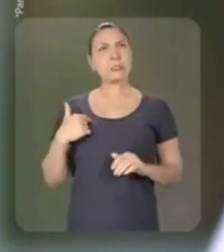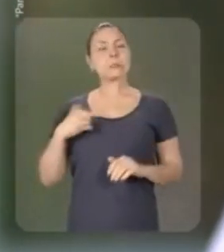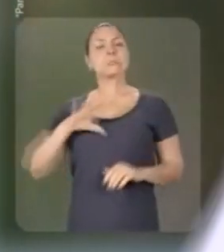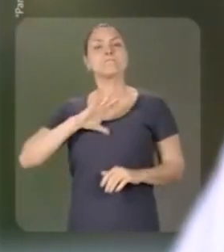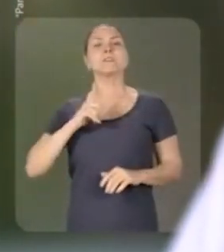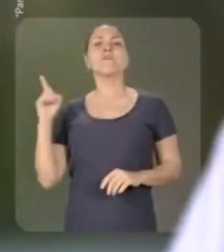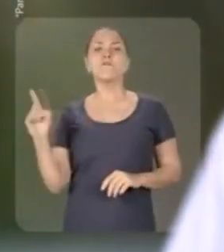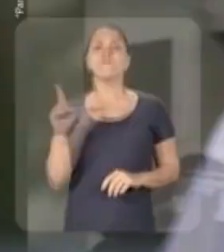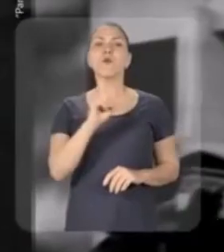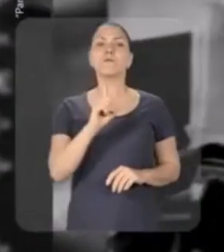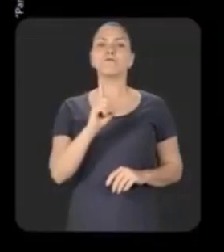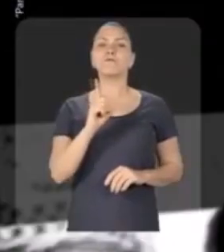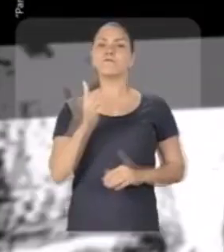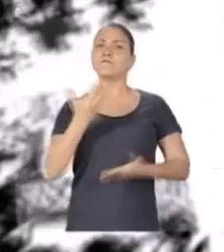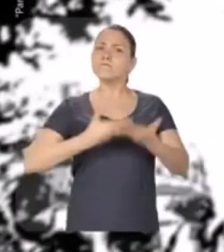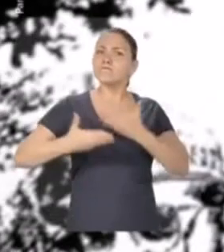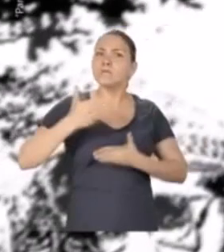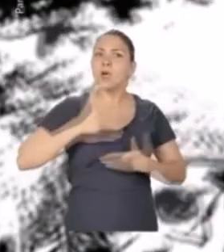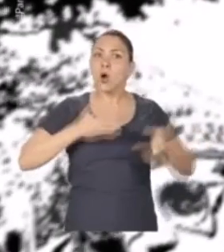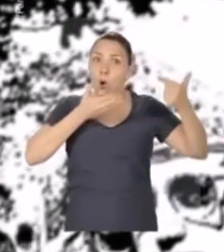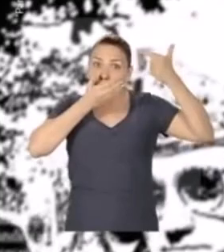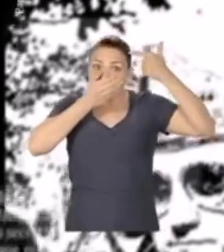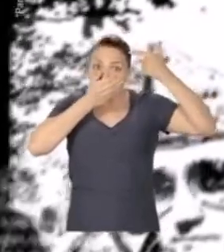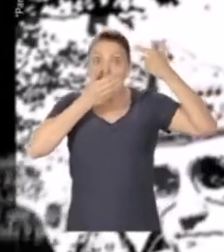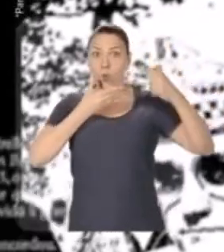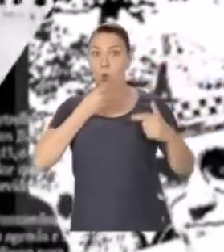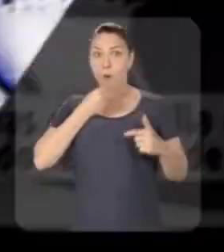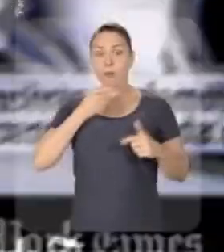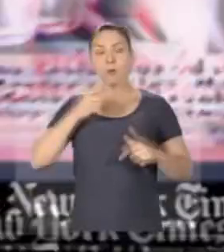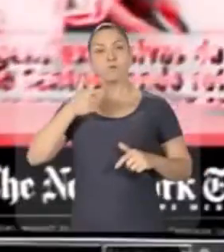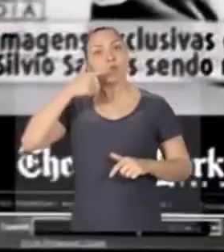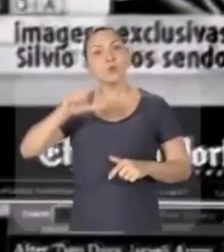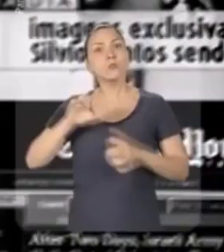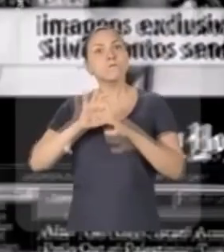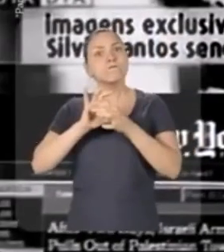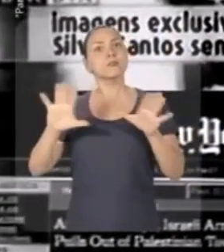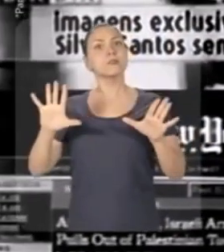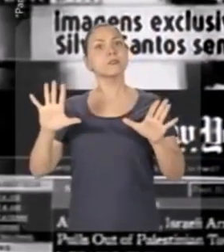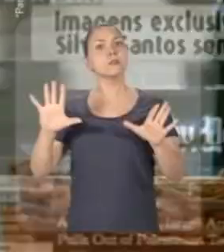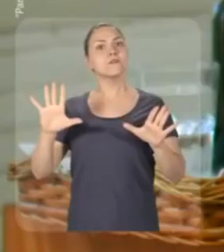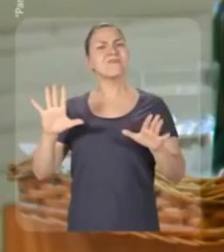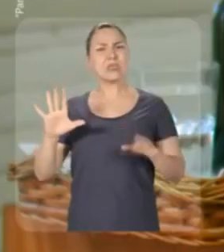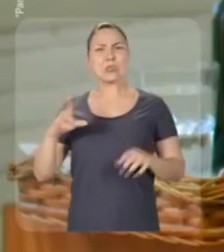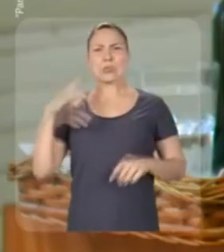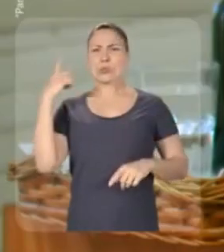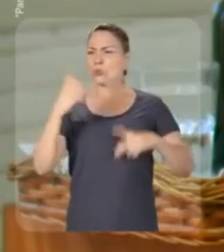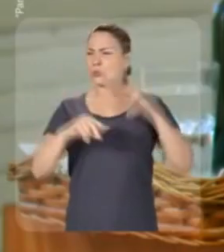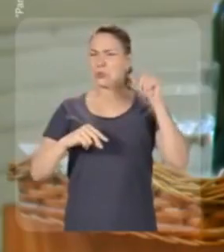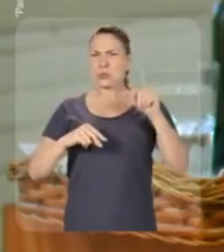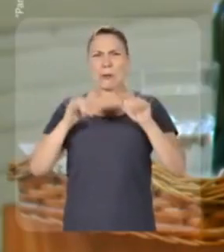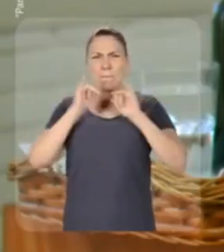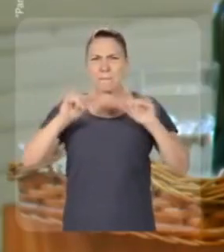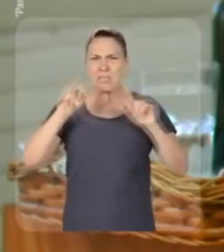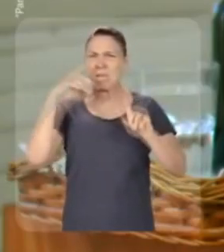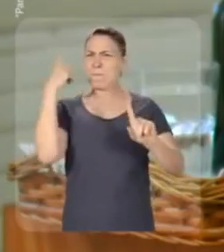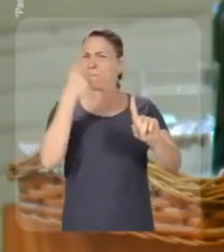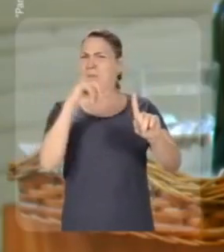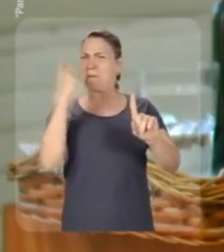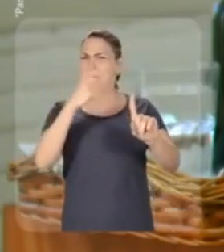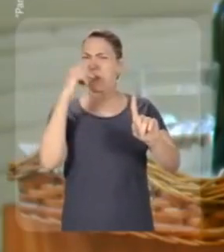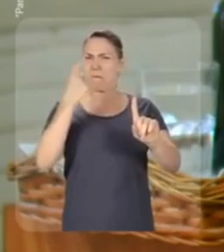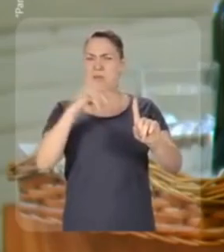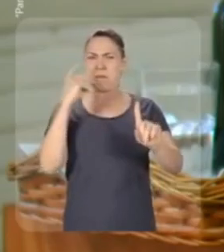Eu falei: olha, eu vou lá. Ele negocia com o sequestrador e consegue sua rendição. Apanhei muito